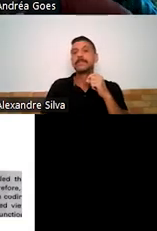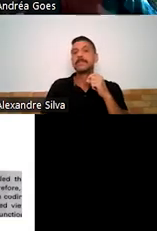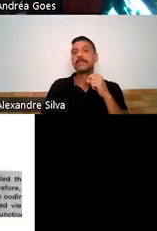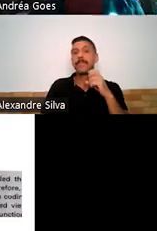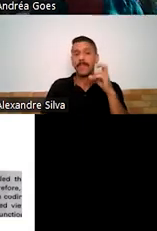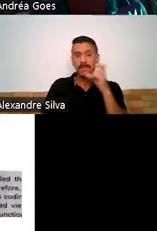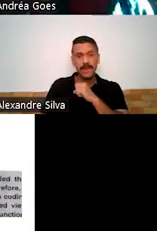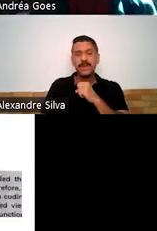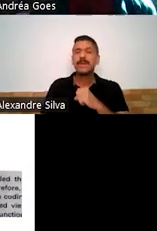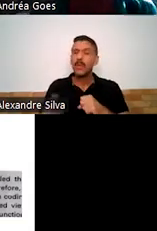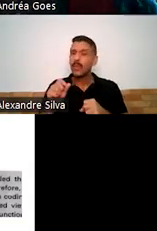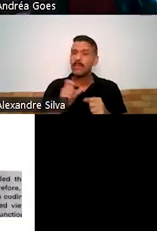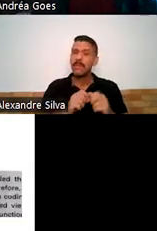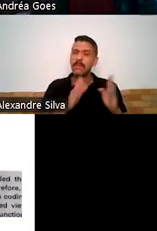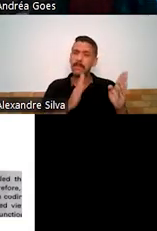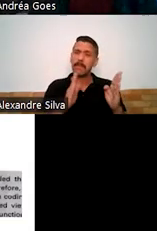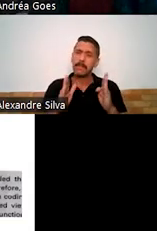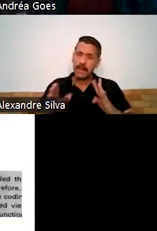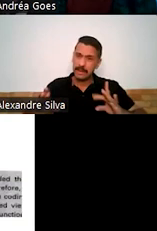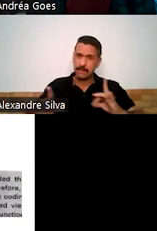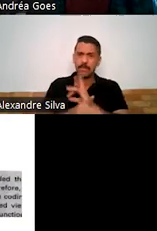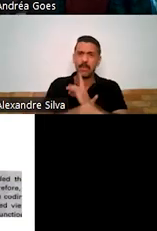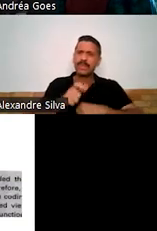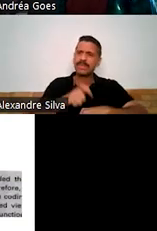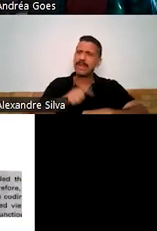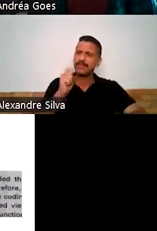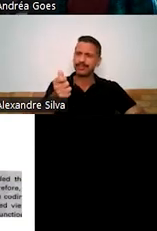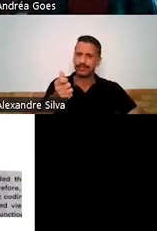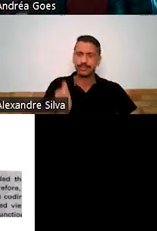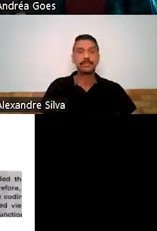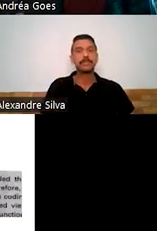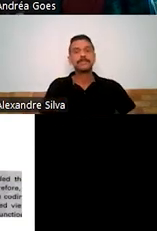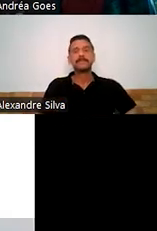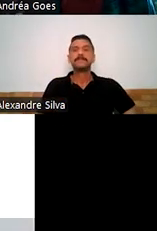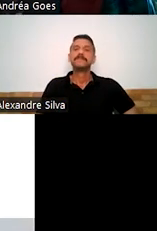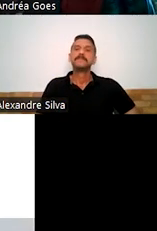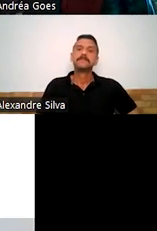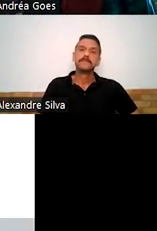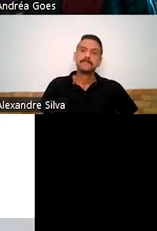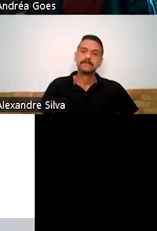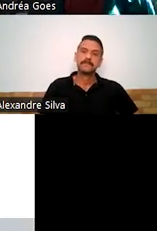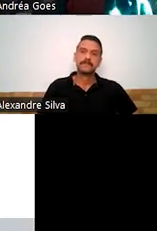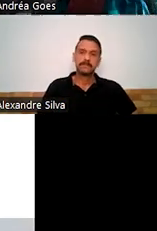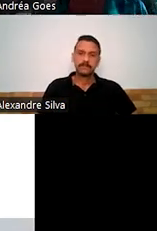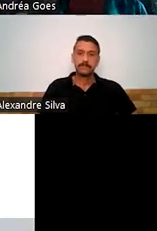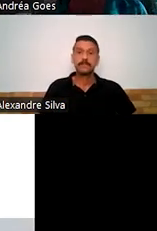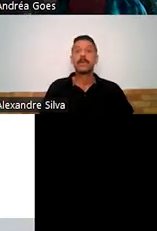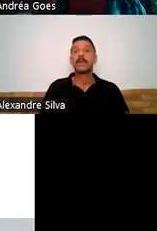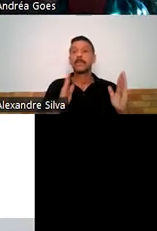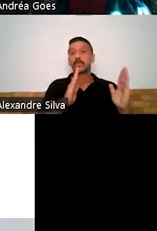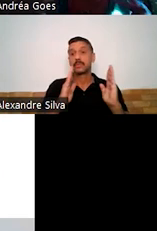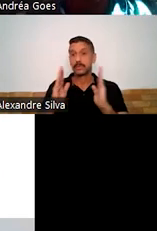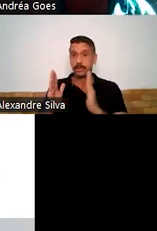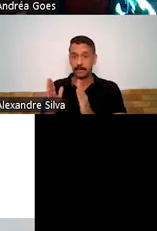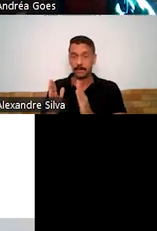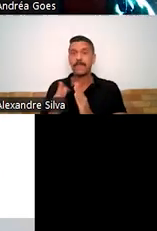de forma a sequenciar o genoma inteiro num tempo bem menor. Então, pode passar, só para mostrar como é que a gente